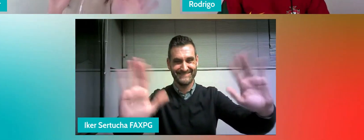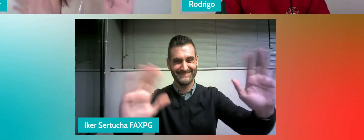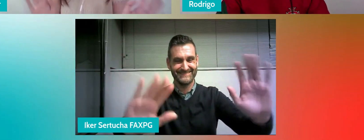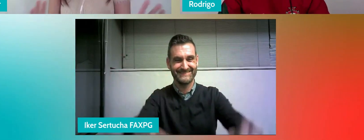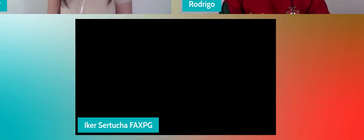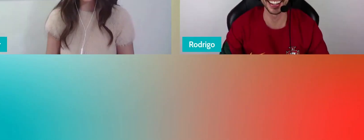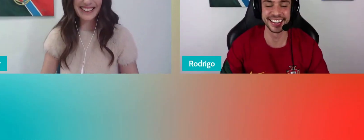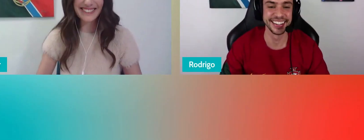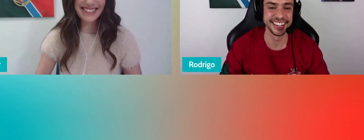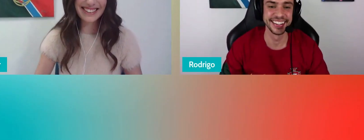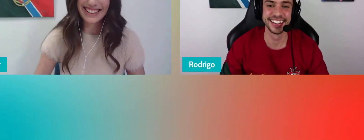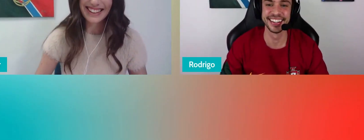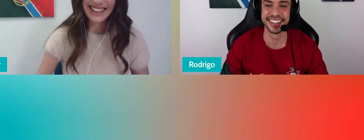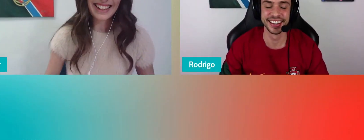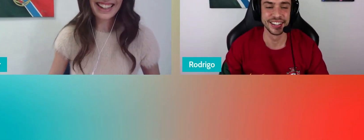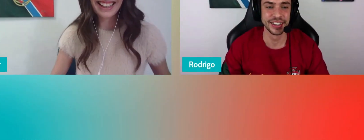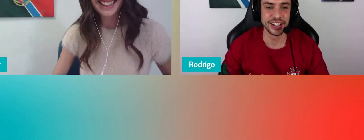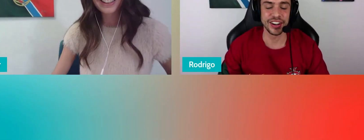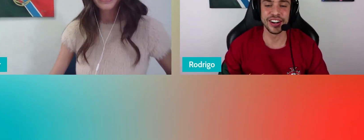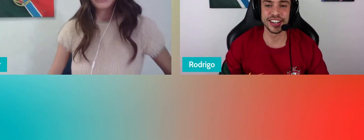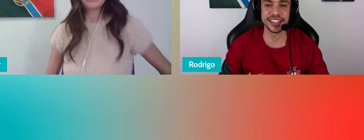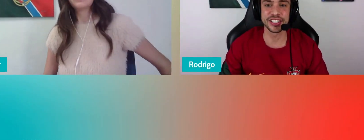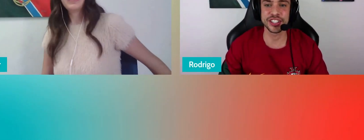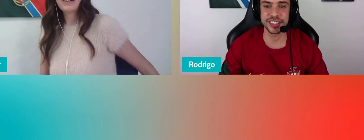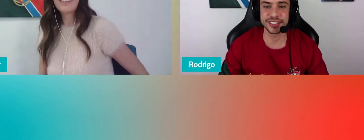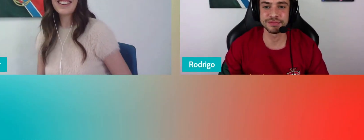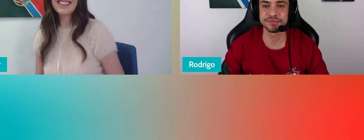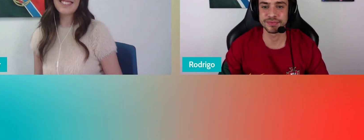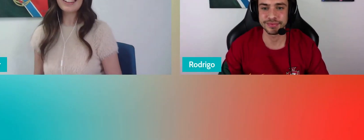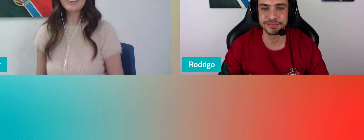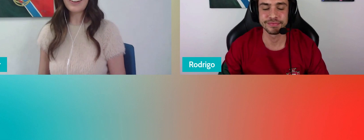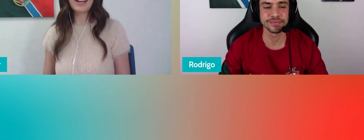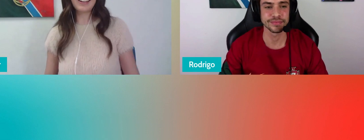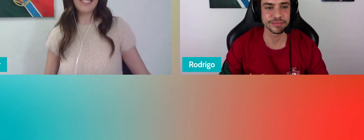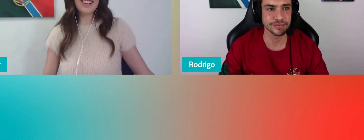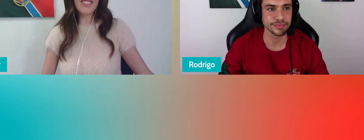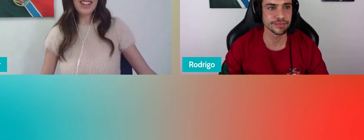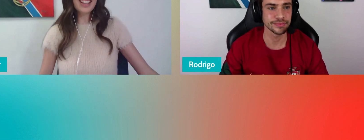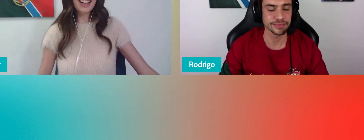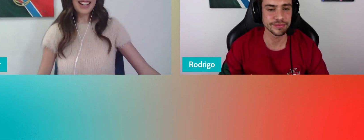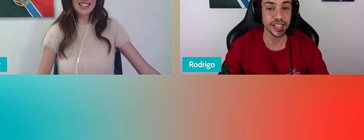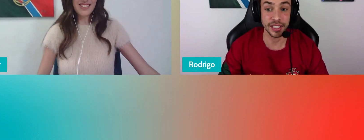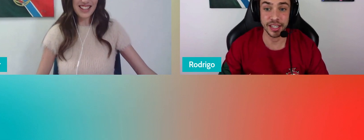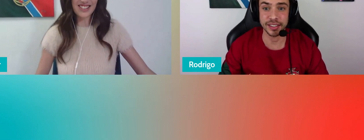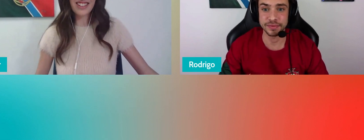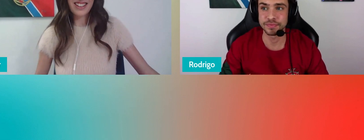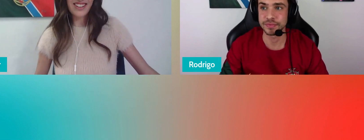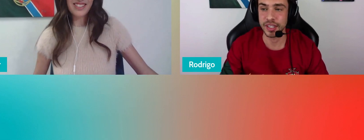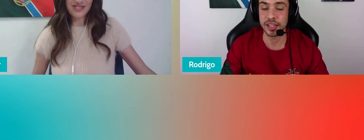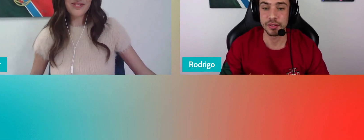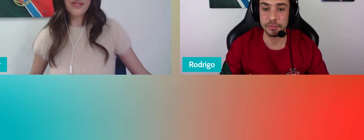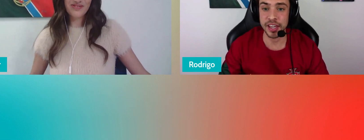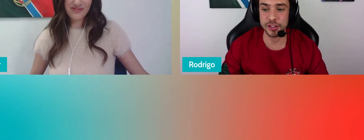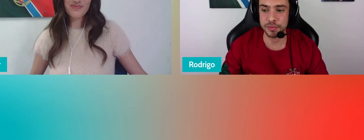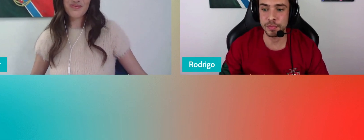Até já. Tchau. Ai. Olha, que giro. Quanto há por aprender nesta vida, já. Rodrigo,